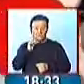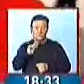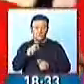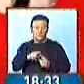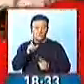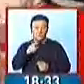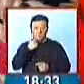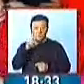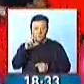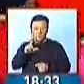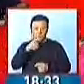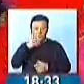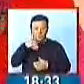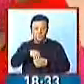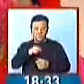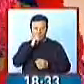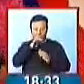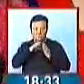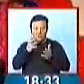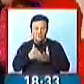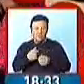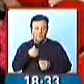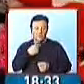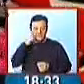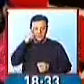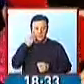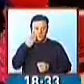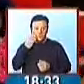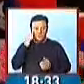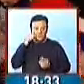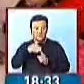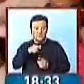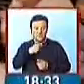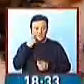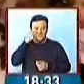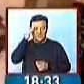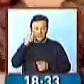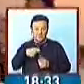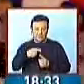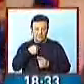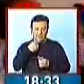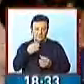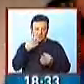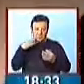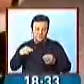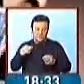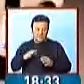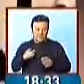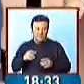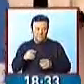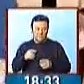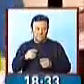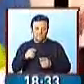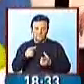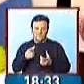o copo dentro do balão. Vamos nós também saber como se chega a esta experiência. É assim, é uma experiência muito simples e que acho